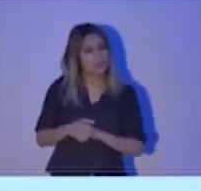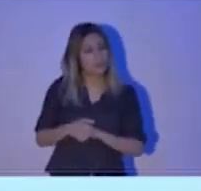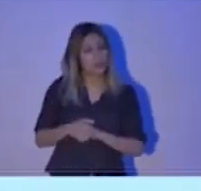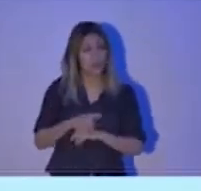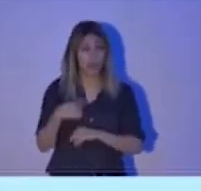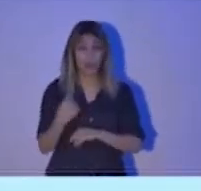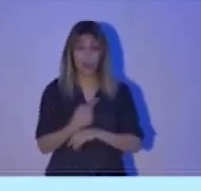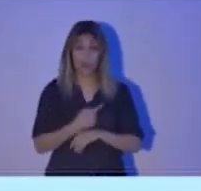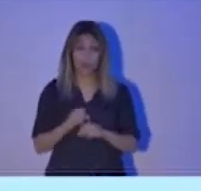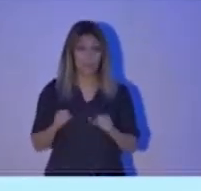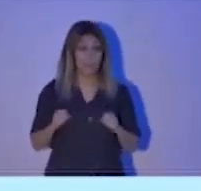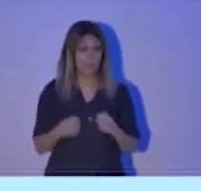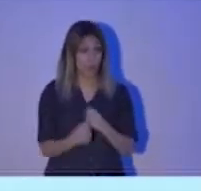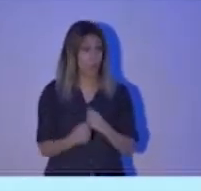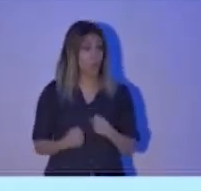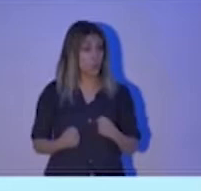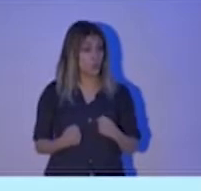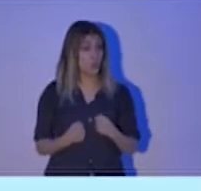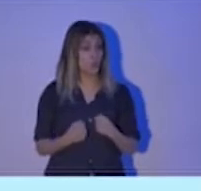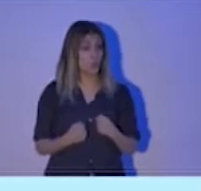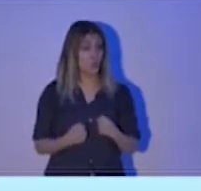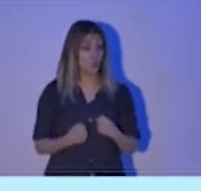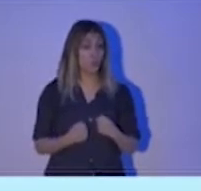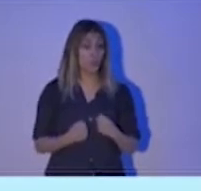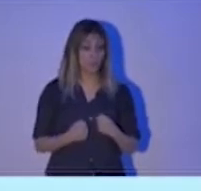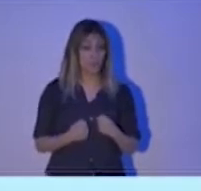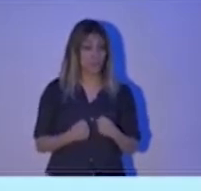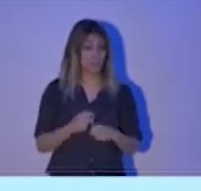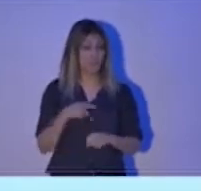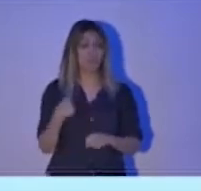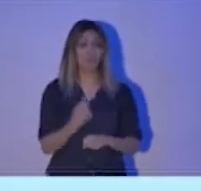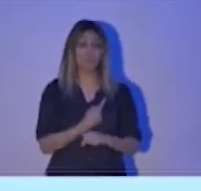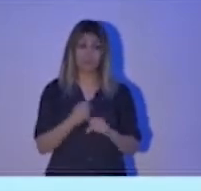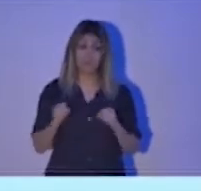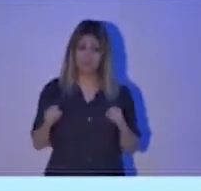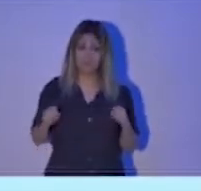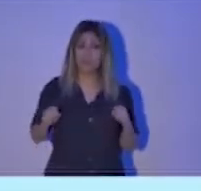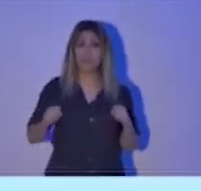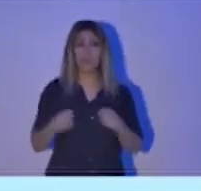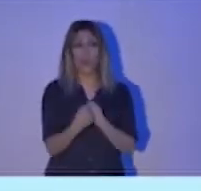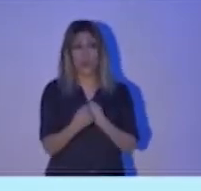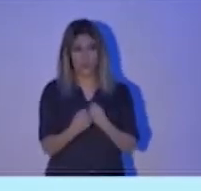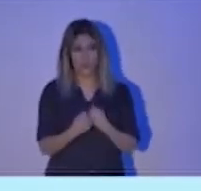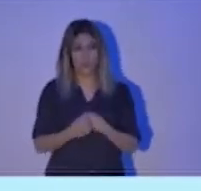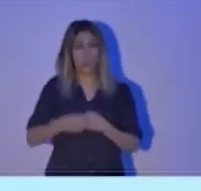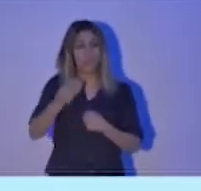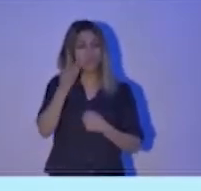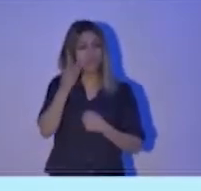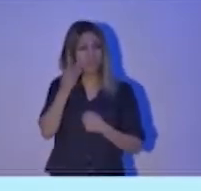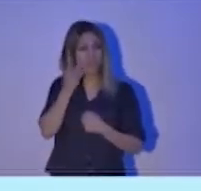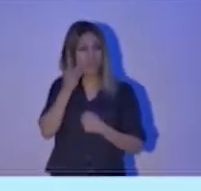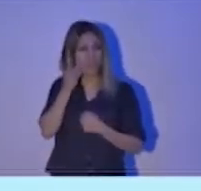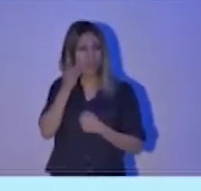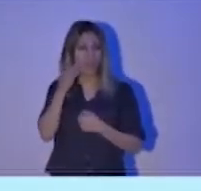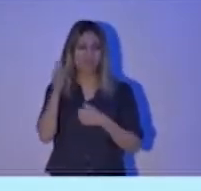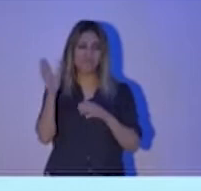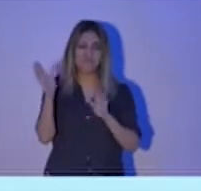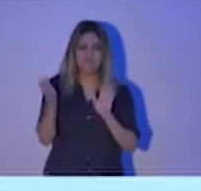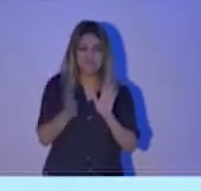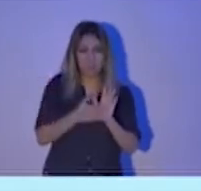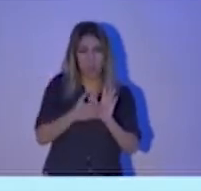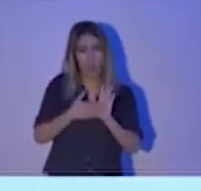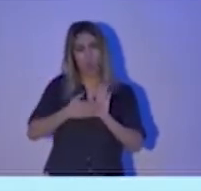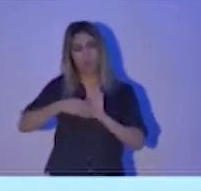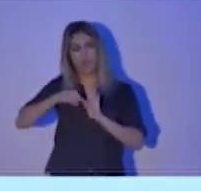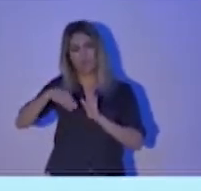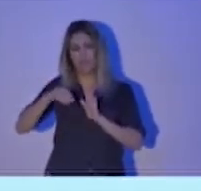todo o esforço possível para que todas as ações que fossem delineadas pelo MEC tivessem não só a aprovação